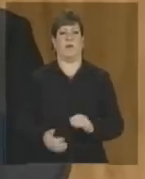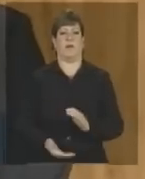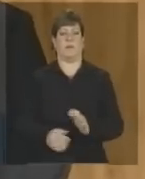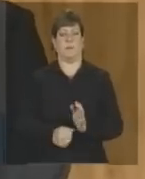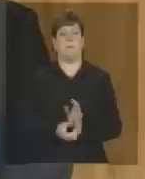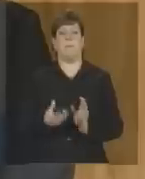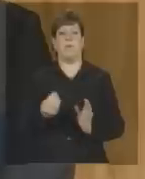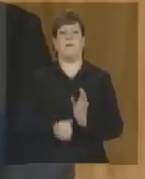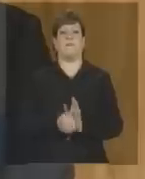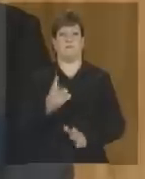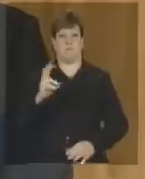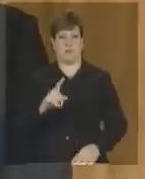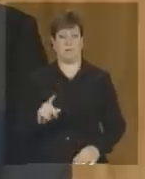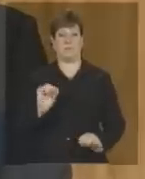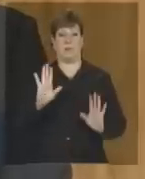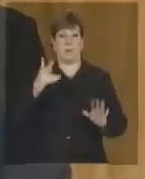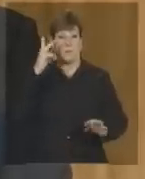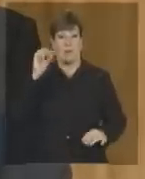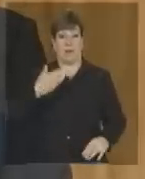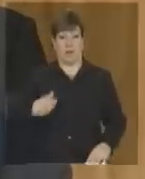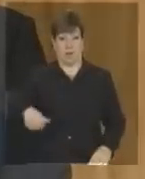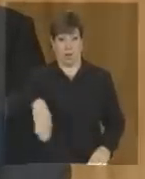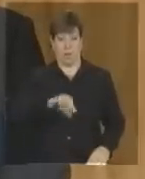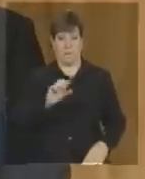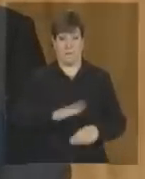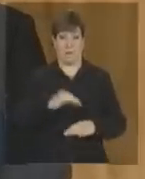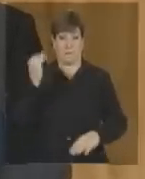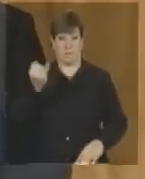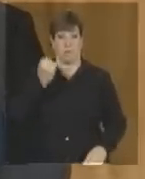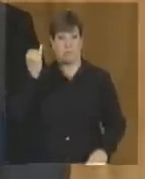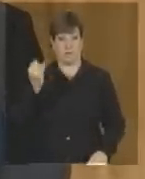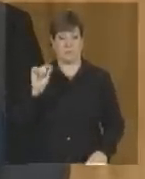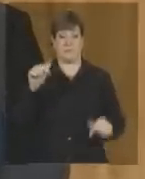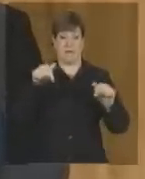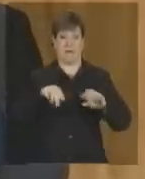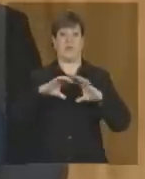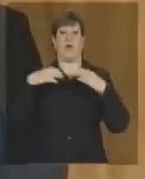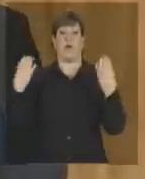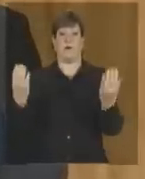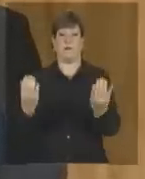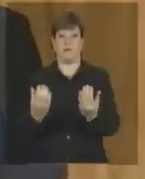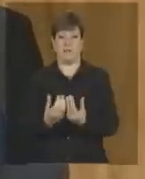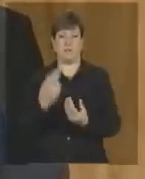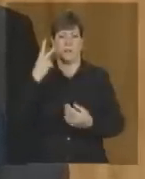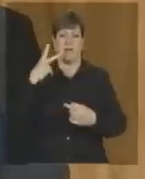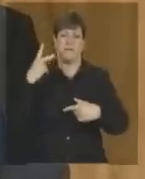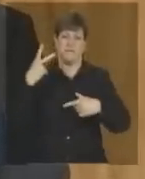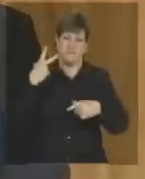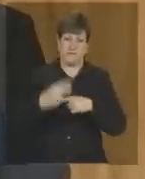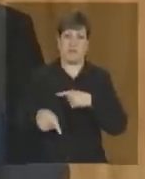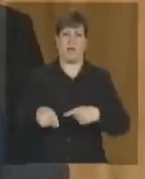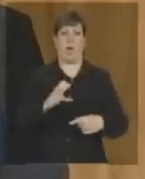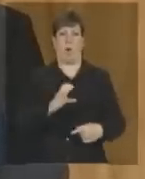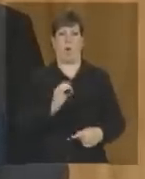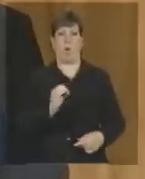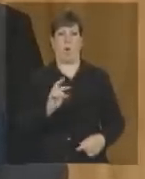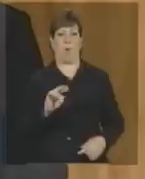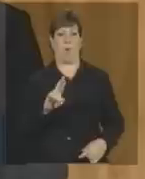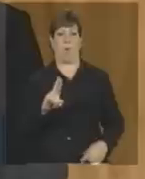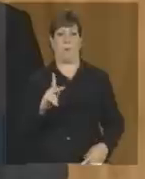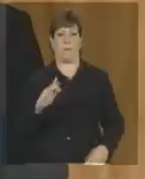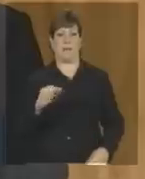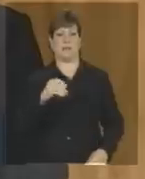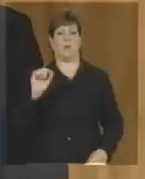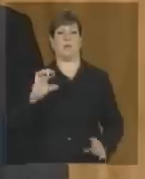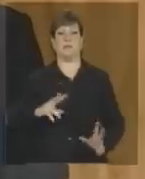mais importante vai ser essa conferência contra a corrupção internacional, onde esperamos que